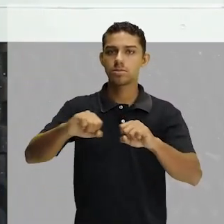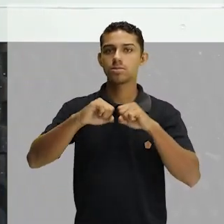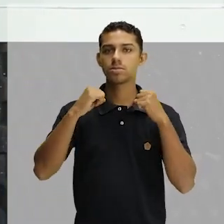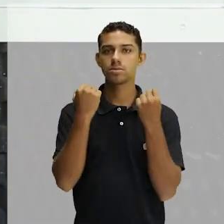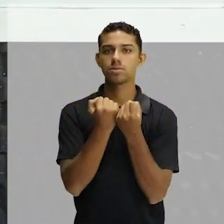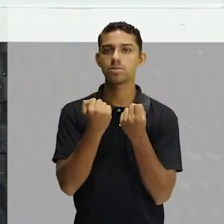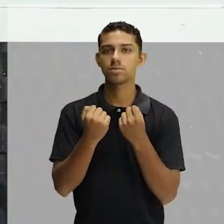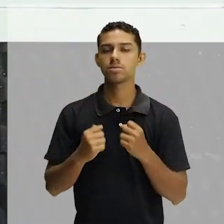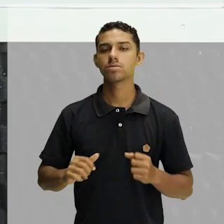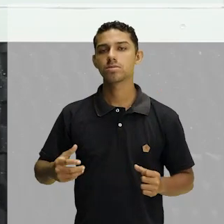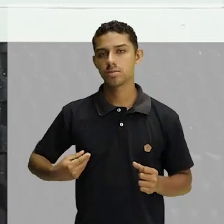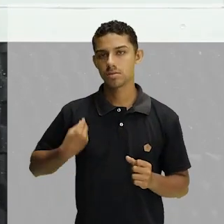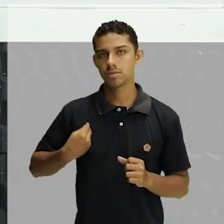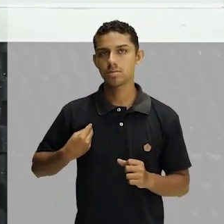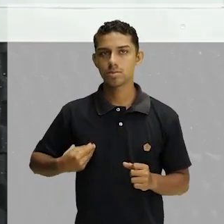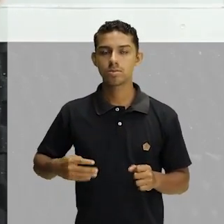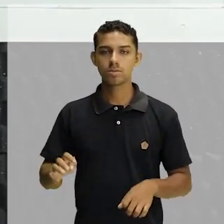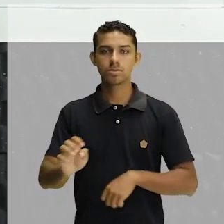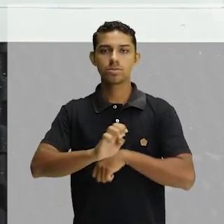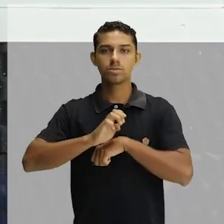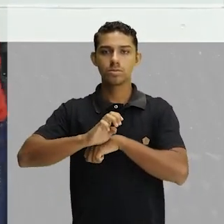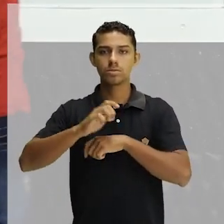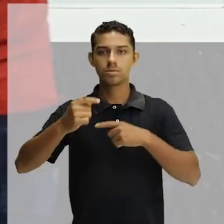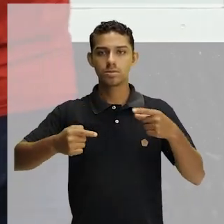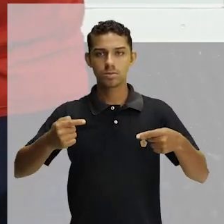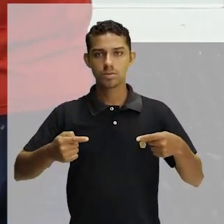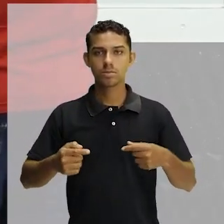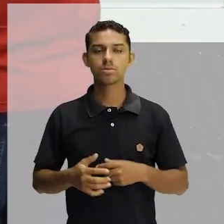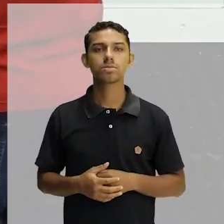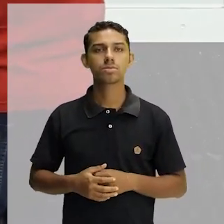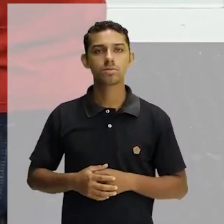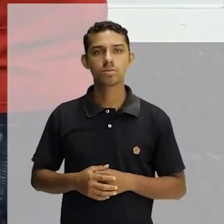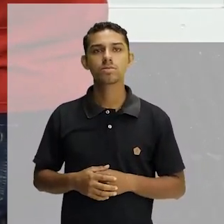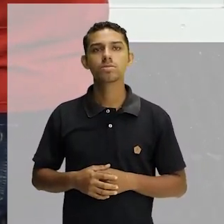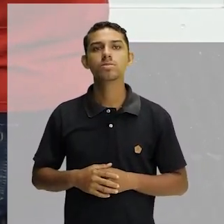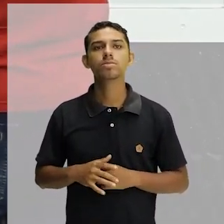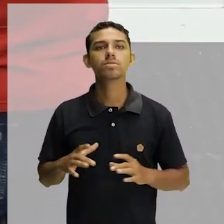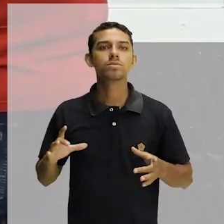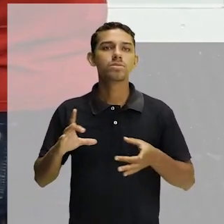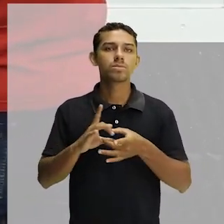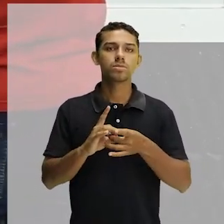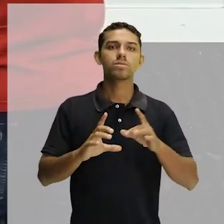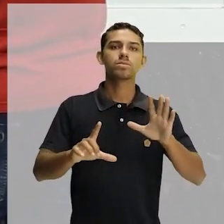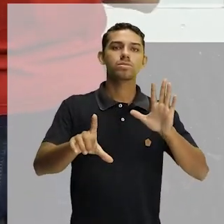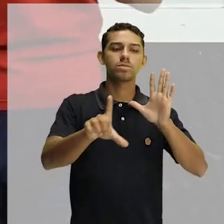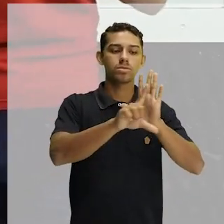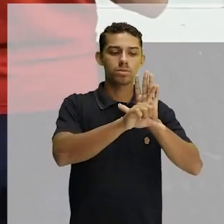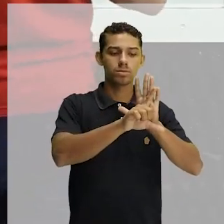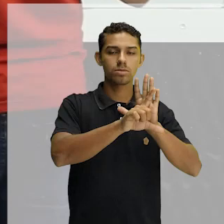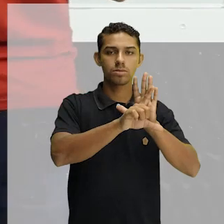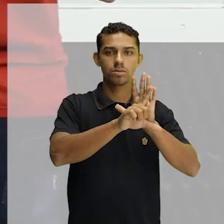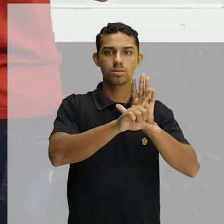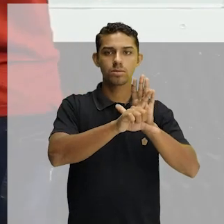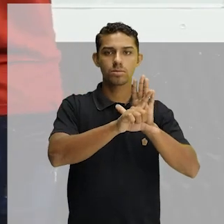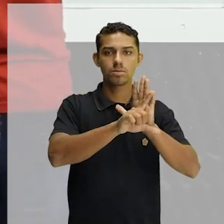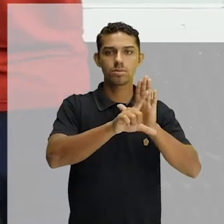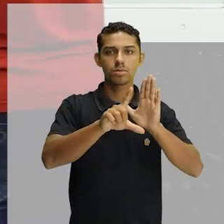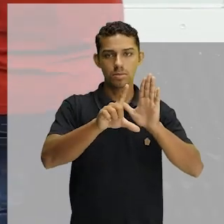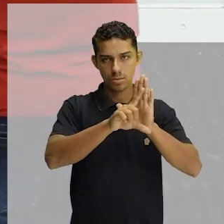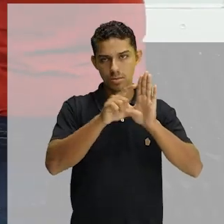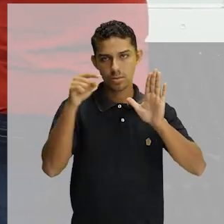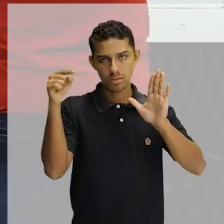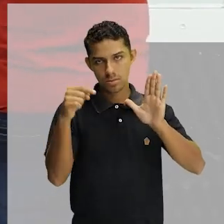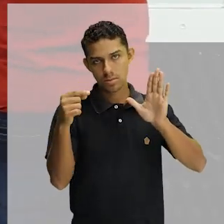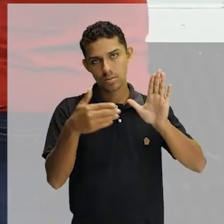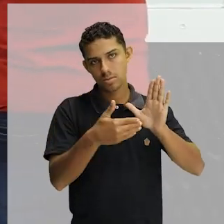famosa vida coletiva instituída pelo Estado, vai estar associado à lei, certo? E esta lei é